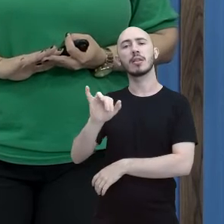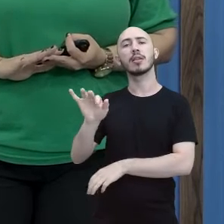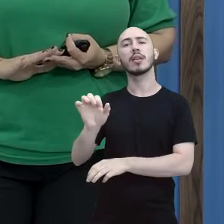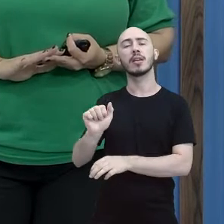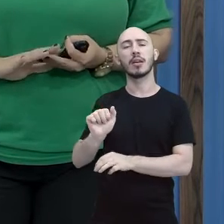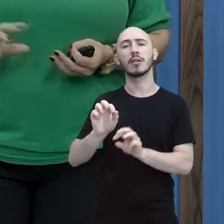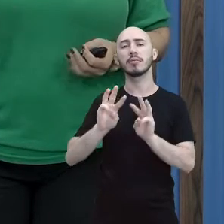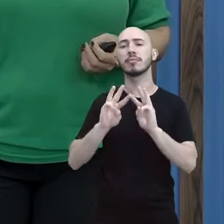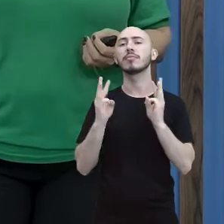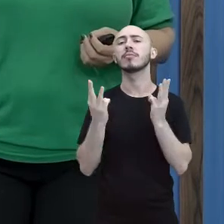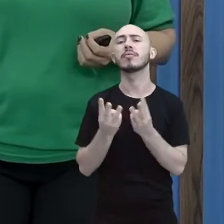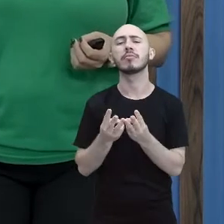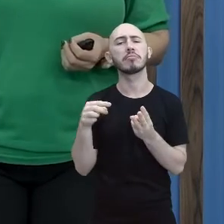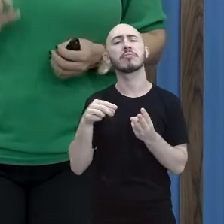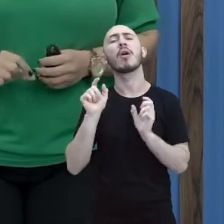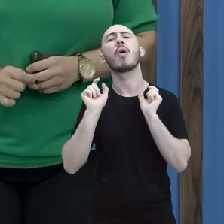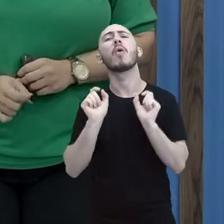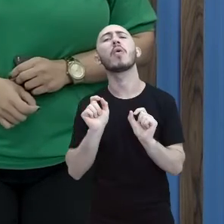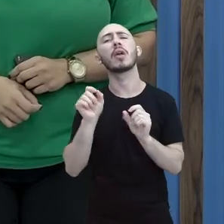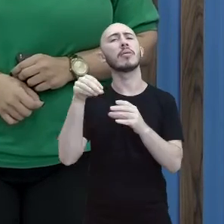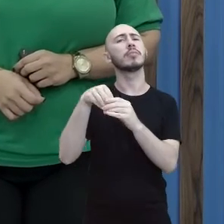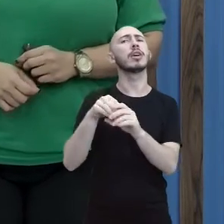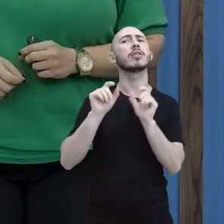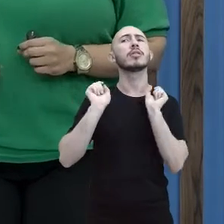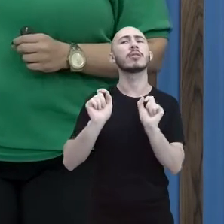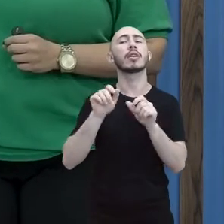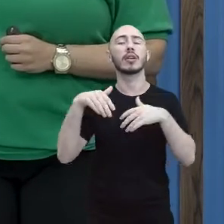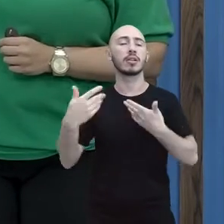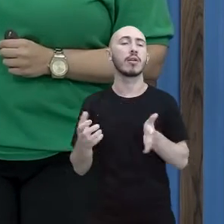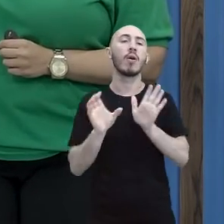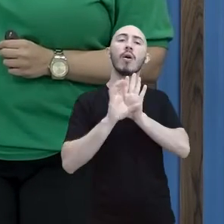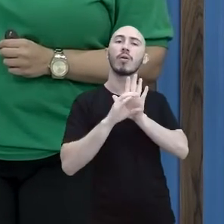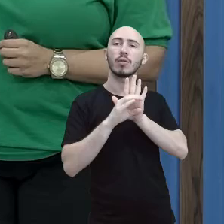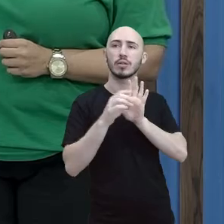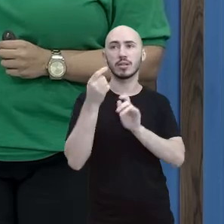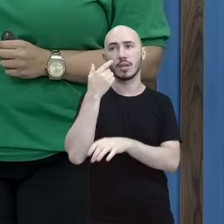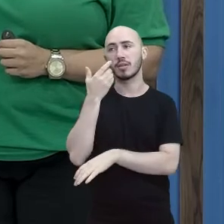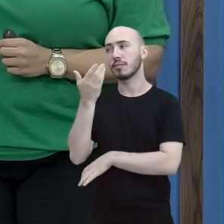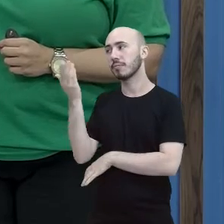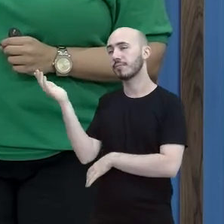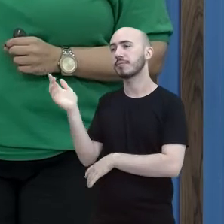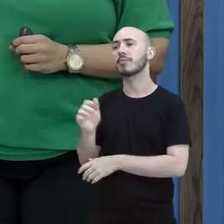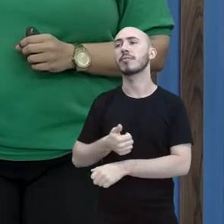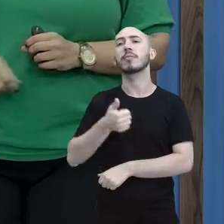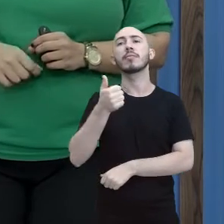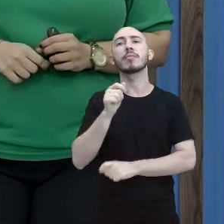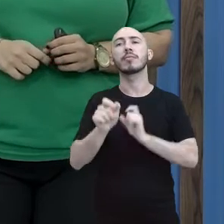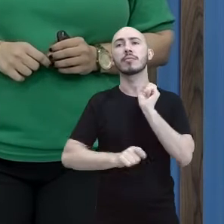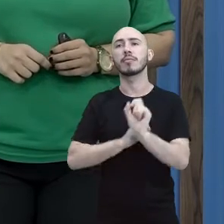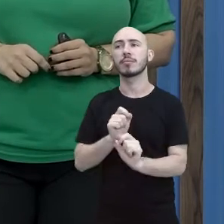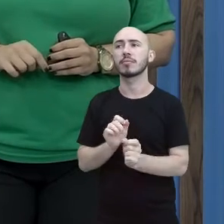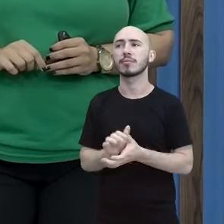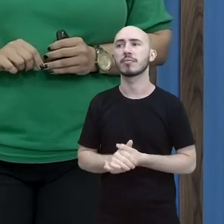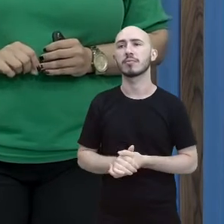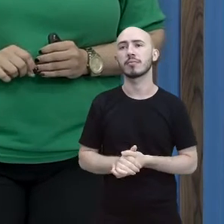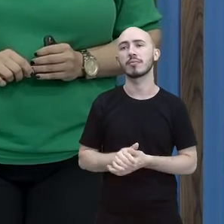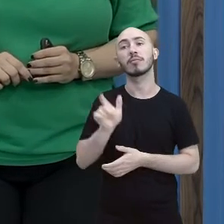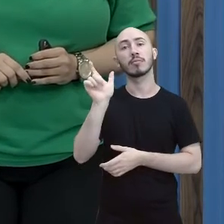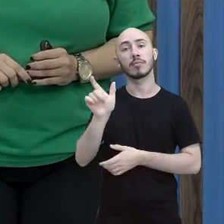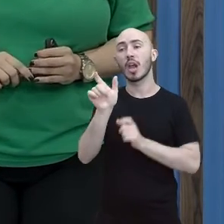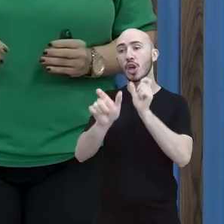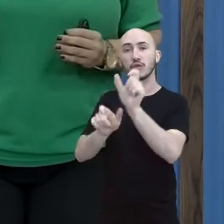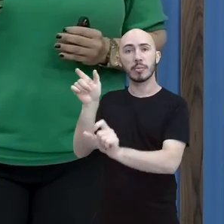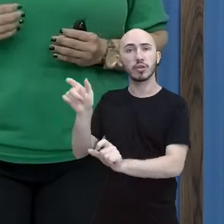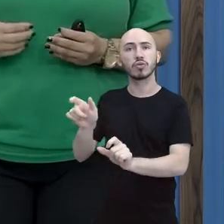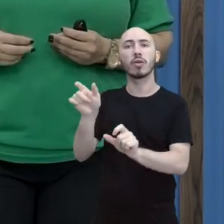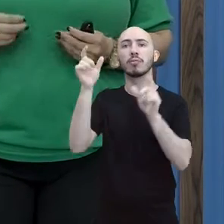vocês o seguinte, que esse conceito de matéria, ele veio aí, essas primeiras considerações foram feitas pelos